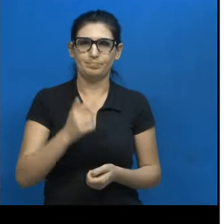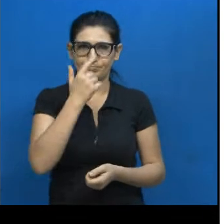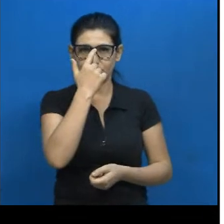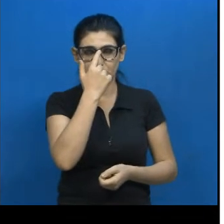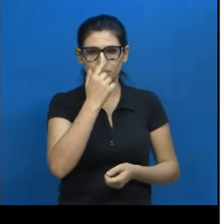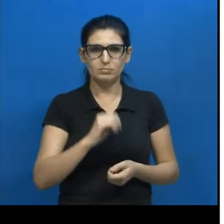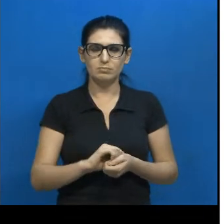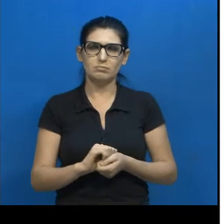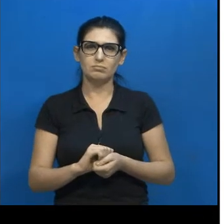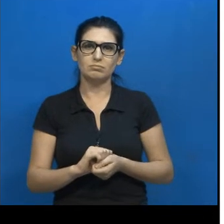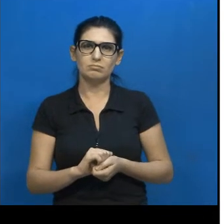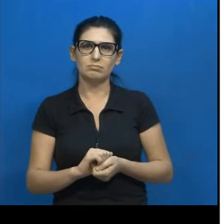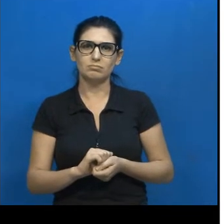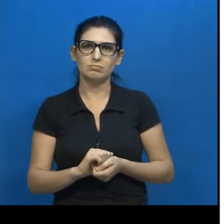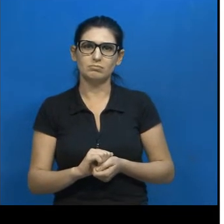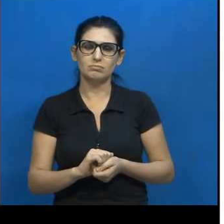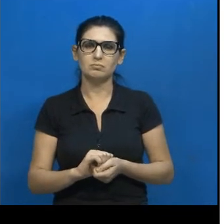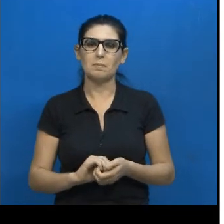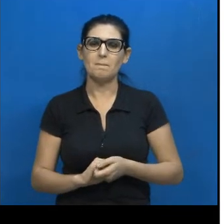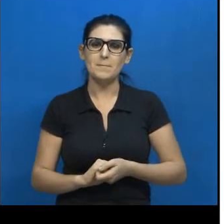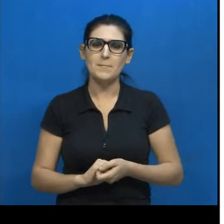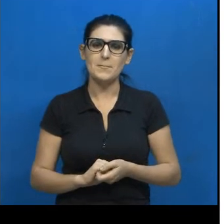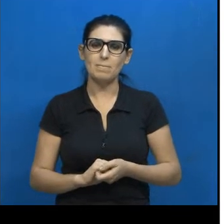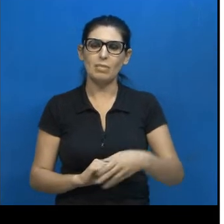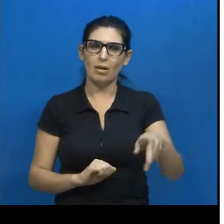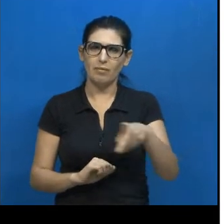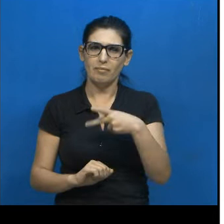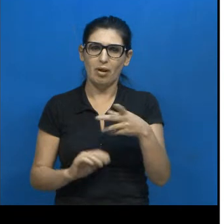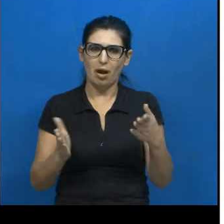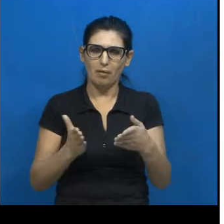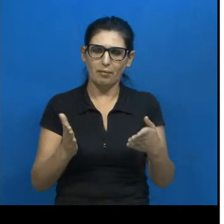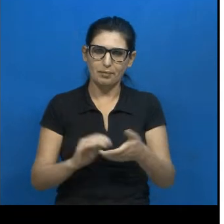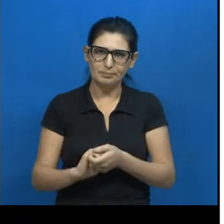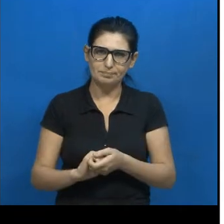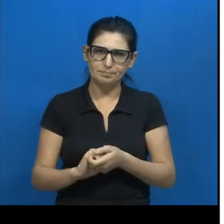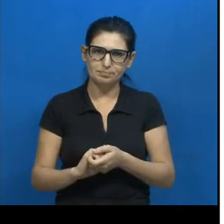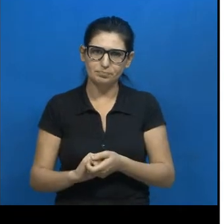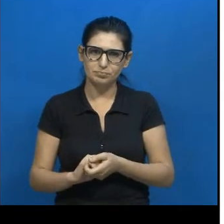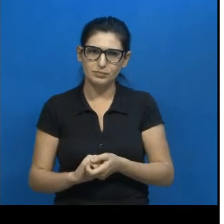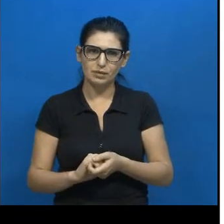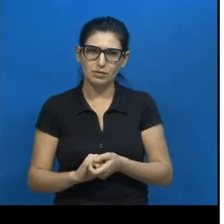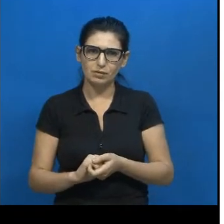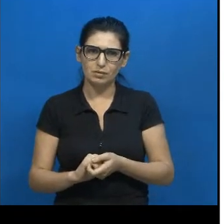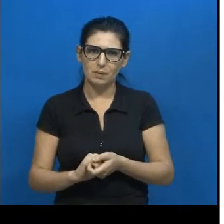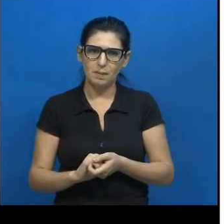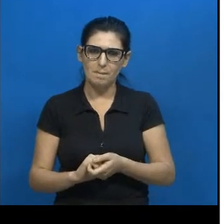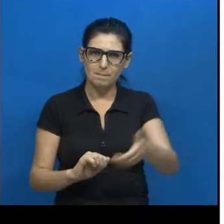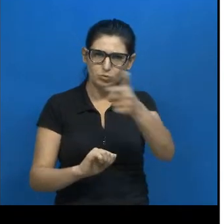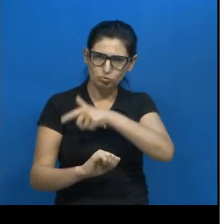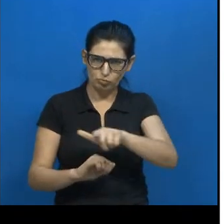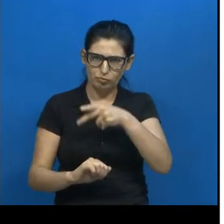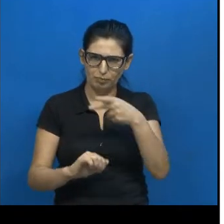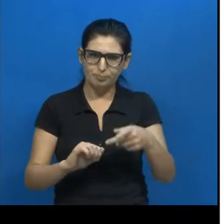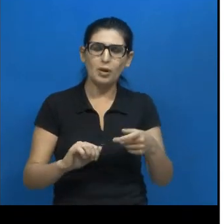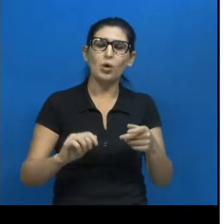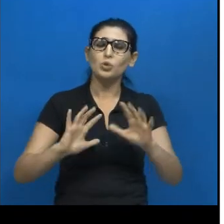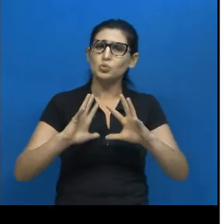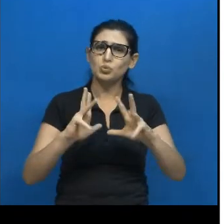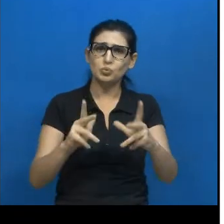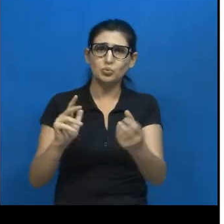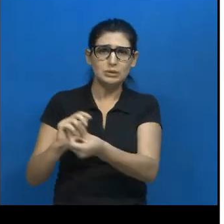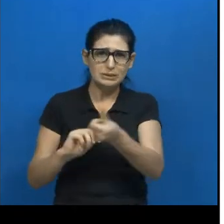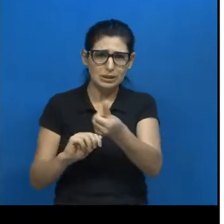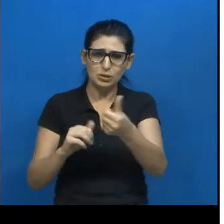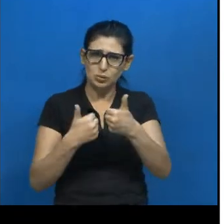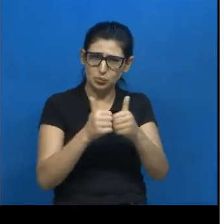de falar para vocês, tá? Estou envolvido aqui, ó, todo atendimento dessas linhas que eu acabei de falar, essas 6